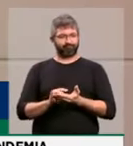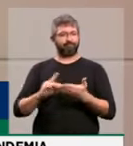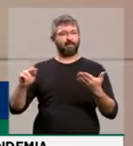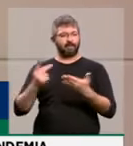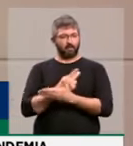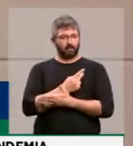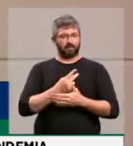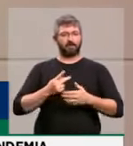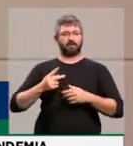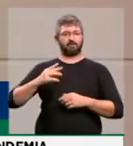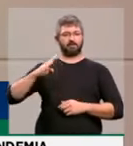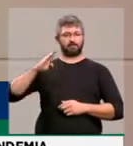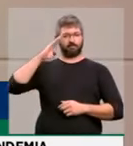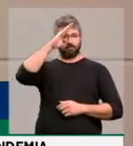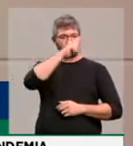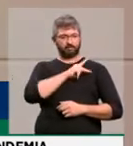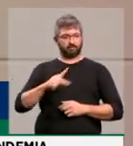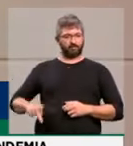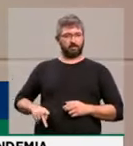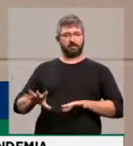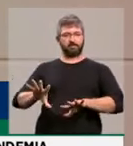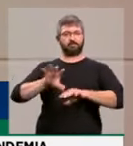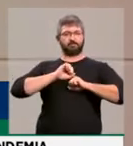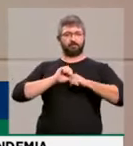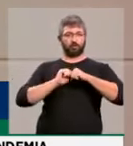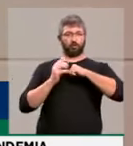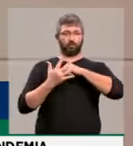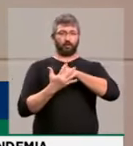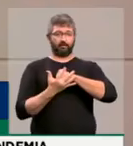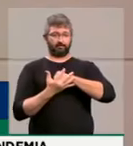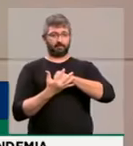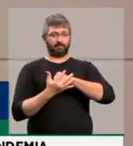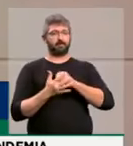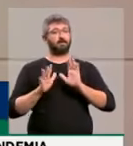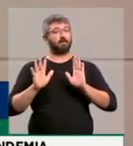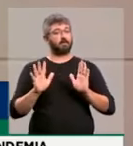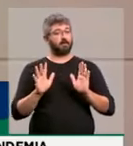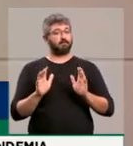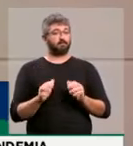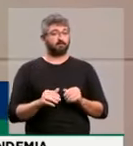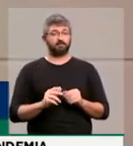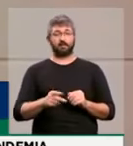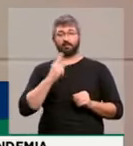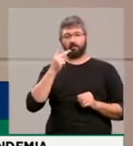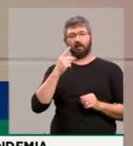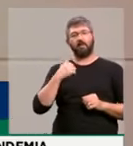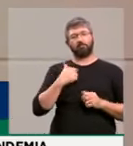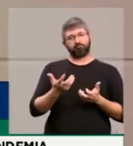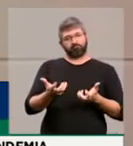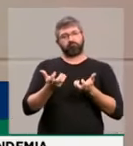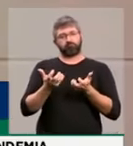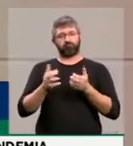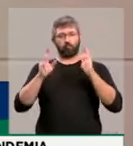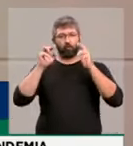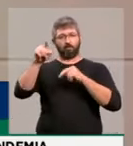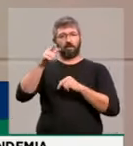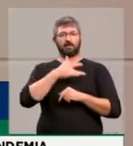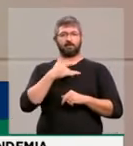caso do presidente da República, contaminado pelo coronavírus, e antes de mais nada, dizer que eu desejo que